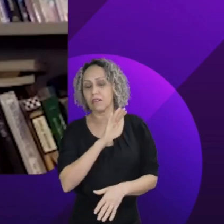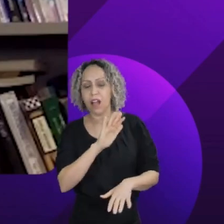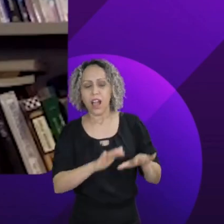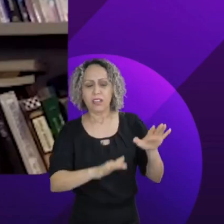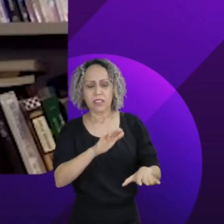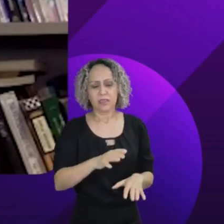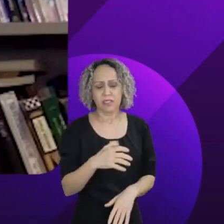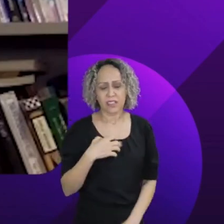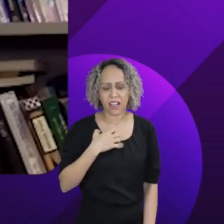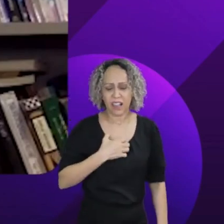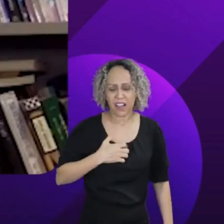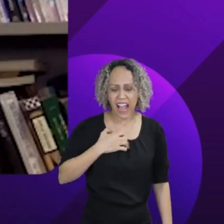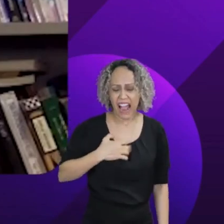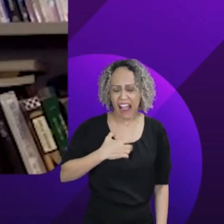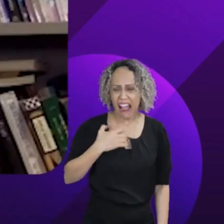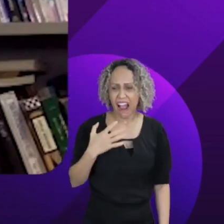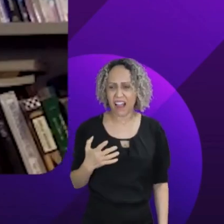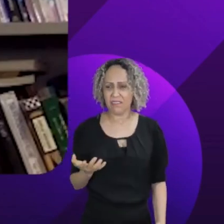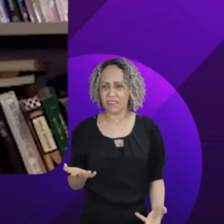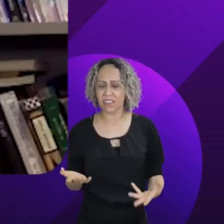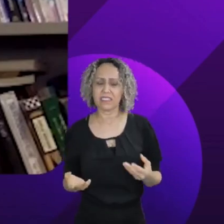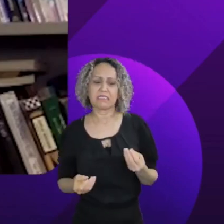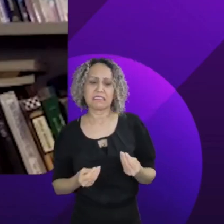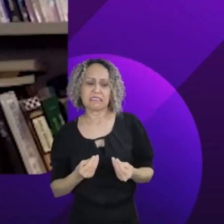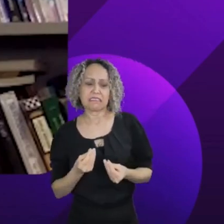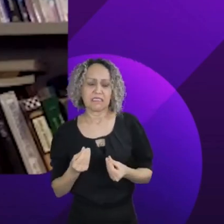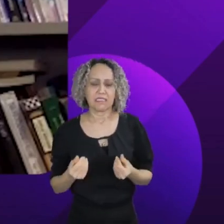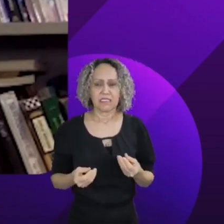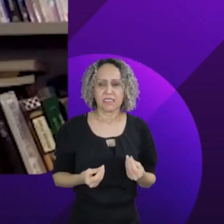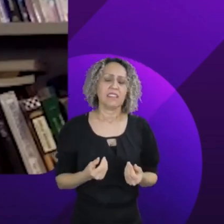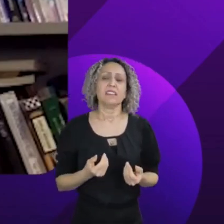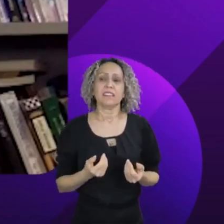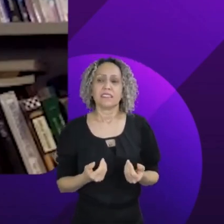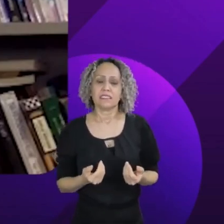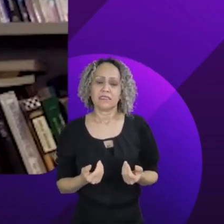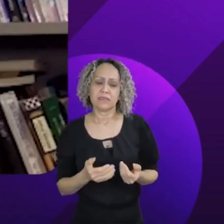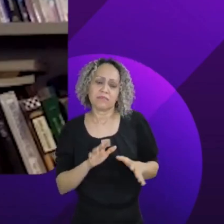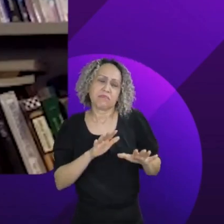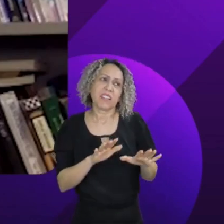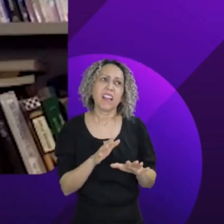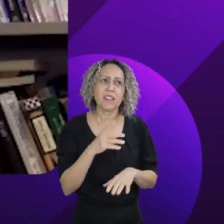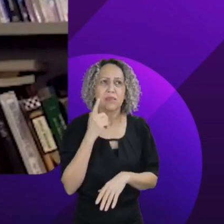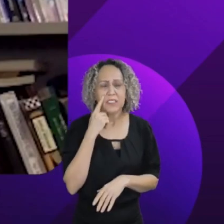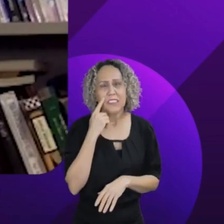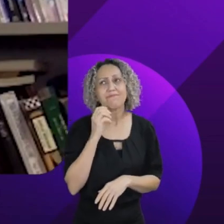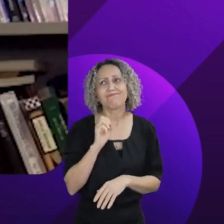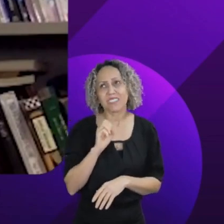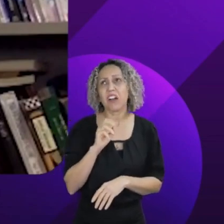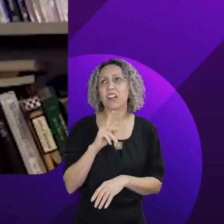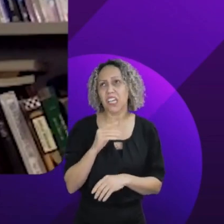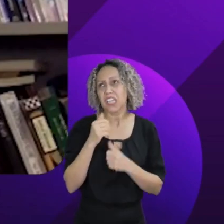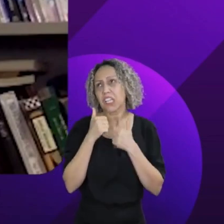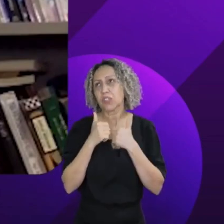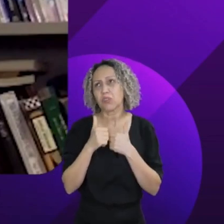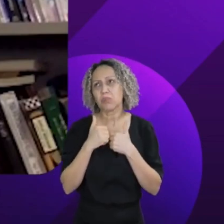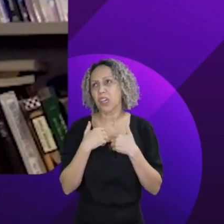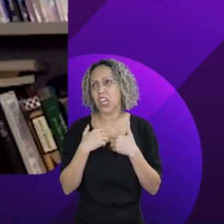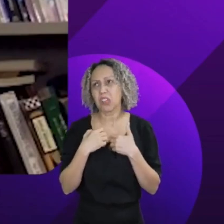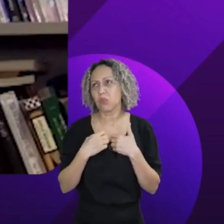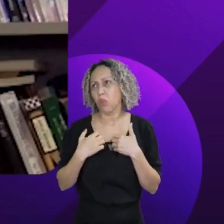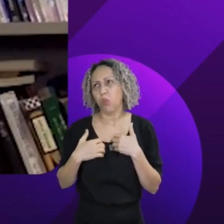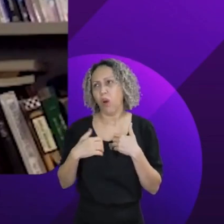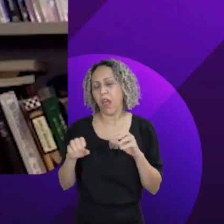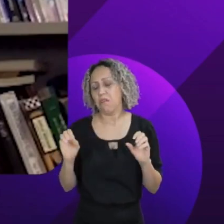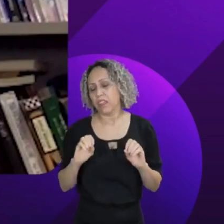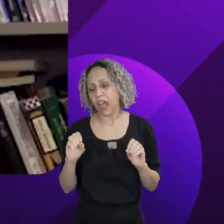raiva, e você quer fazer de conta que tudo bem, que você não está com raiva, que